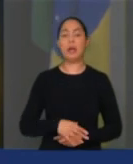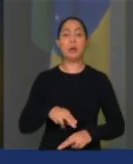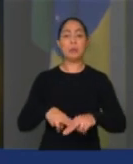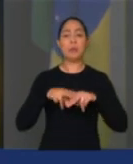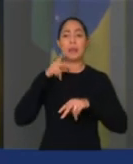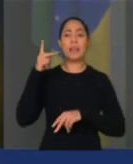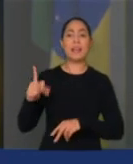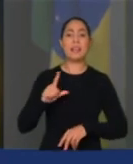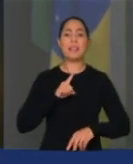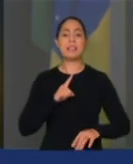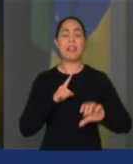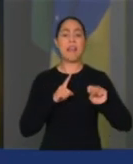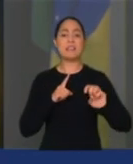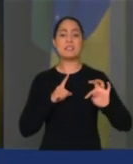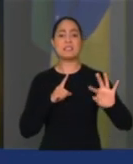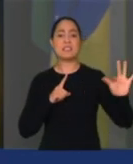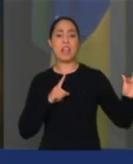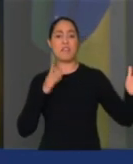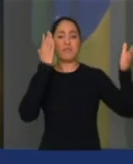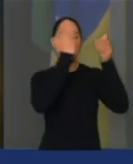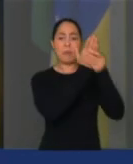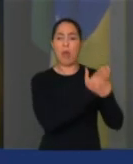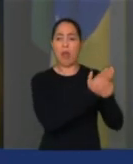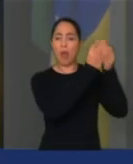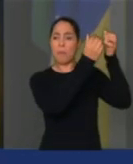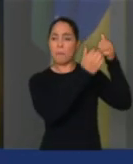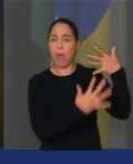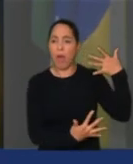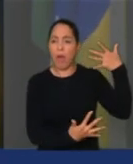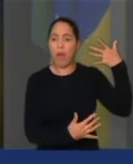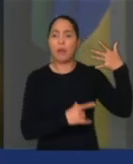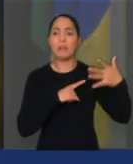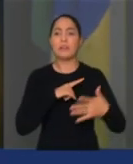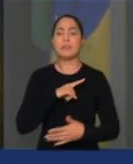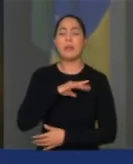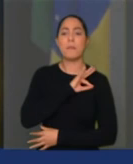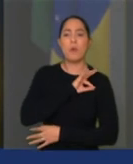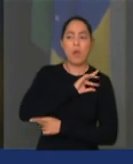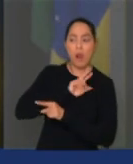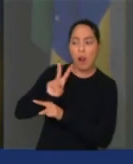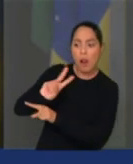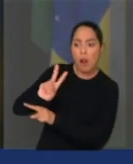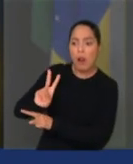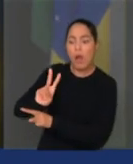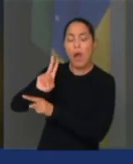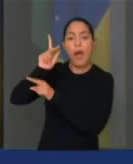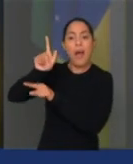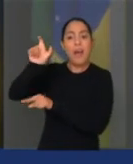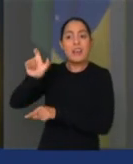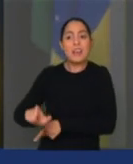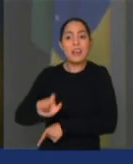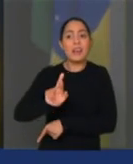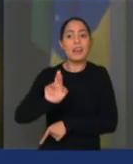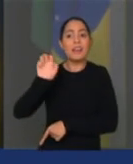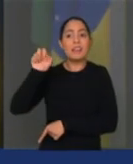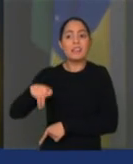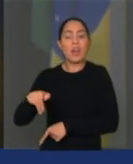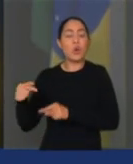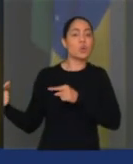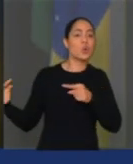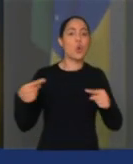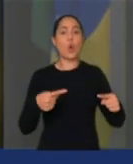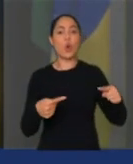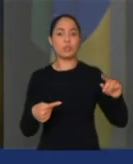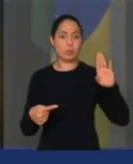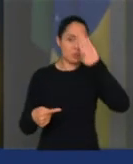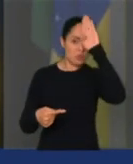no STF, de inquéritos policiais, o tempo inteiro criando narrativas contra o governo Bolsonaro, contra o